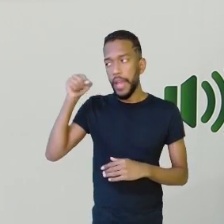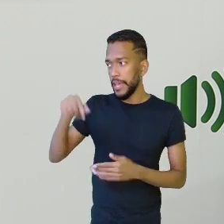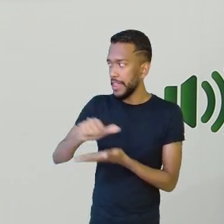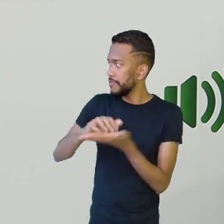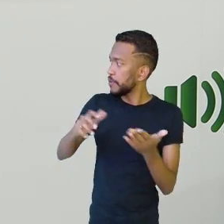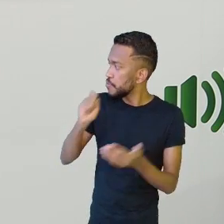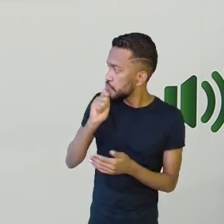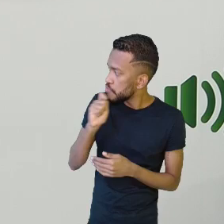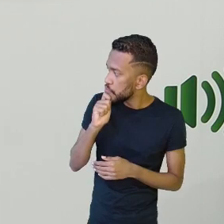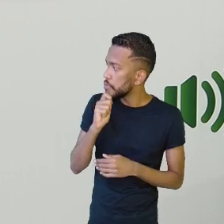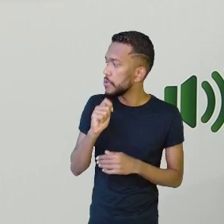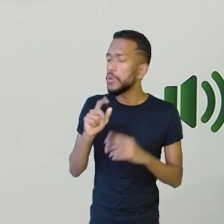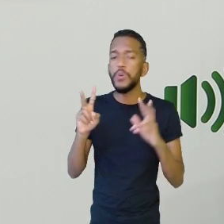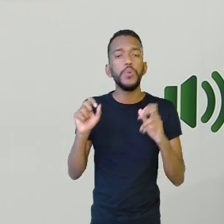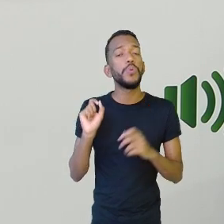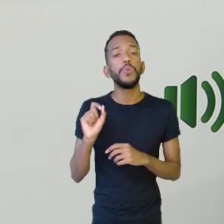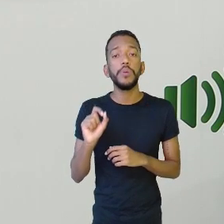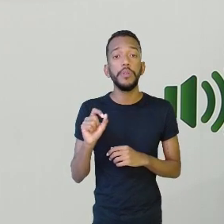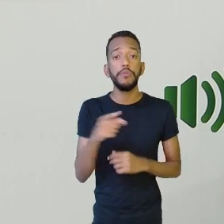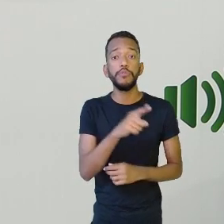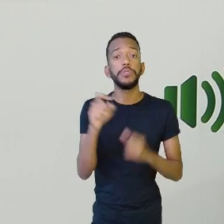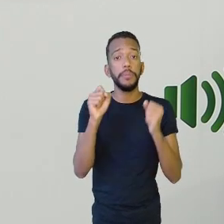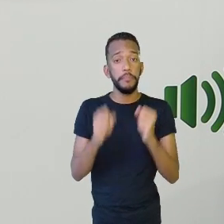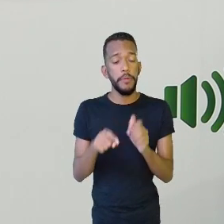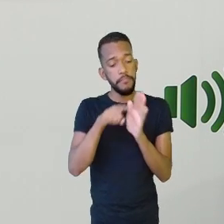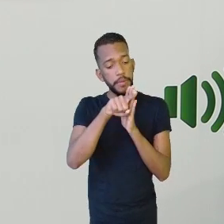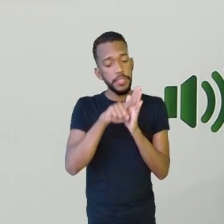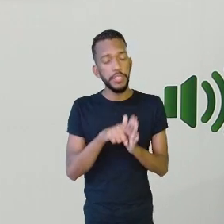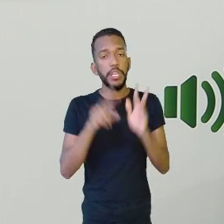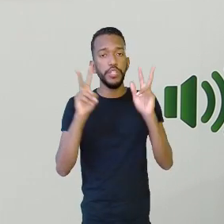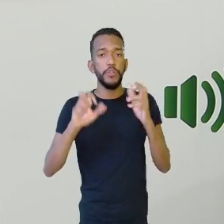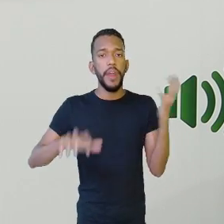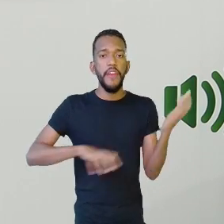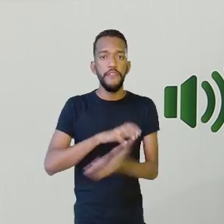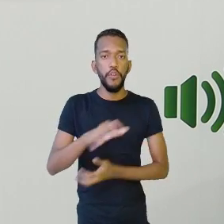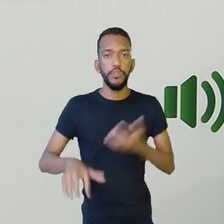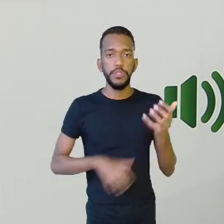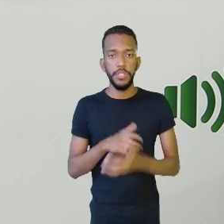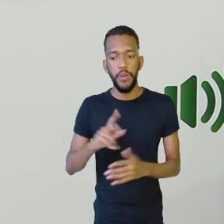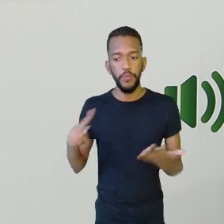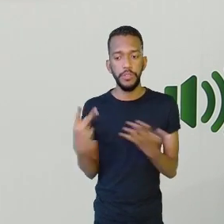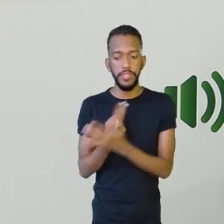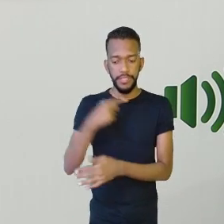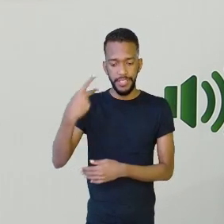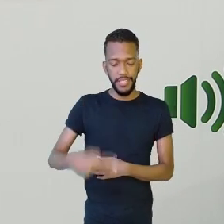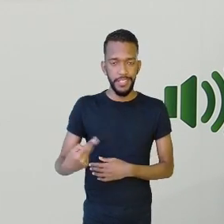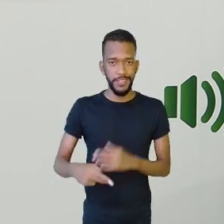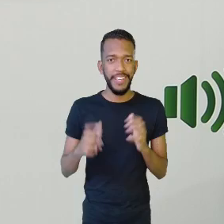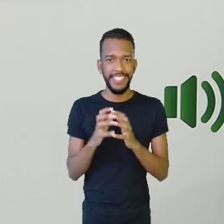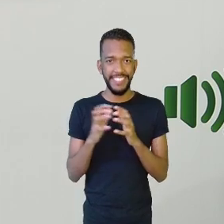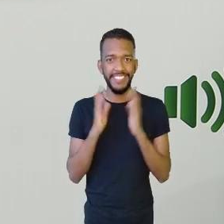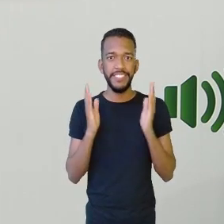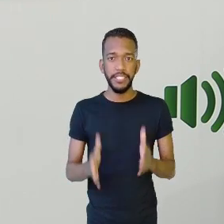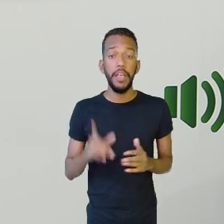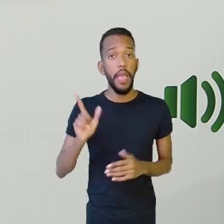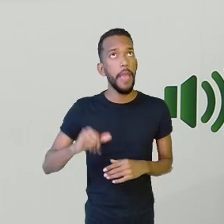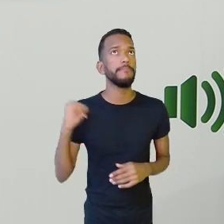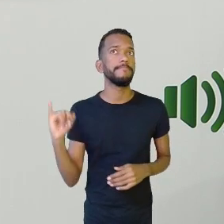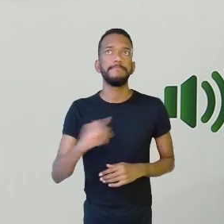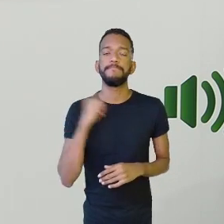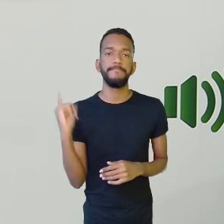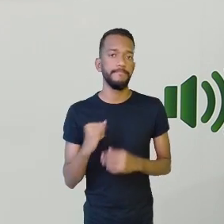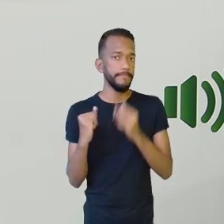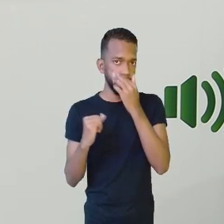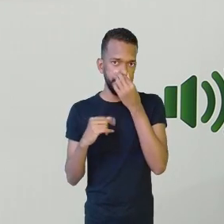atividades, vocês pesquisarem sobre essas revoluções que aconteceram aqui em Recife. Elas foram de extrema